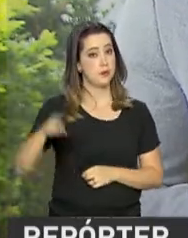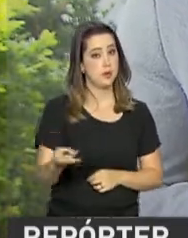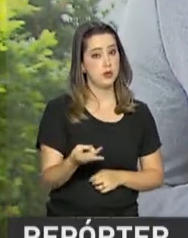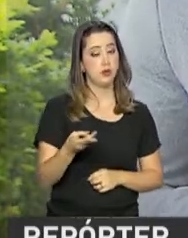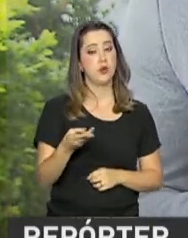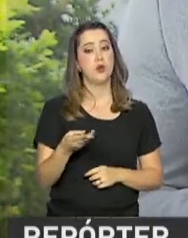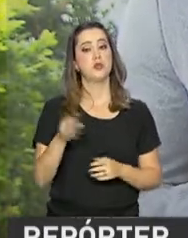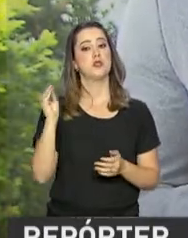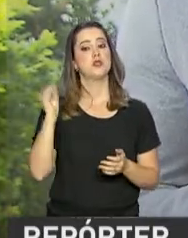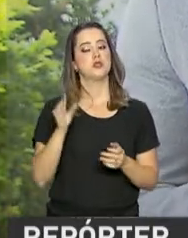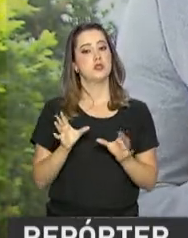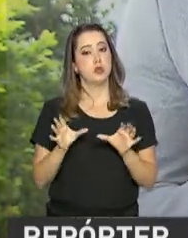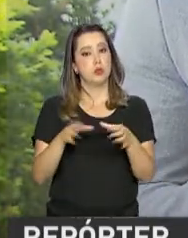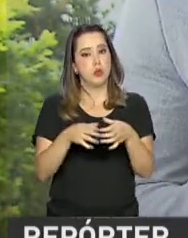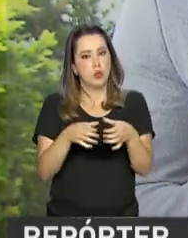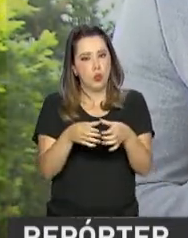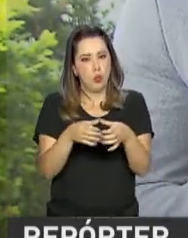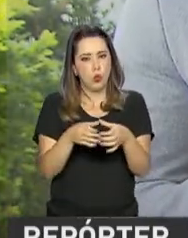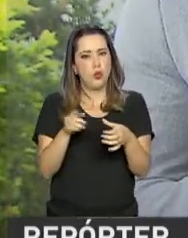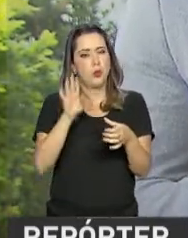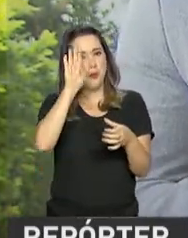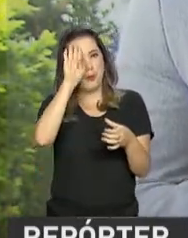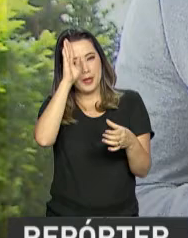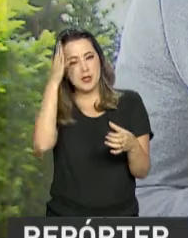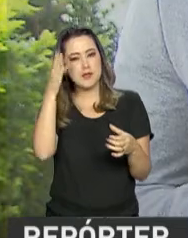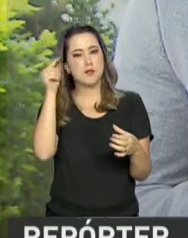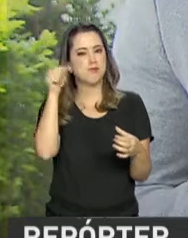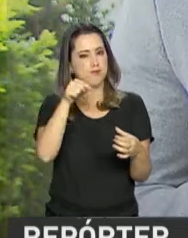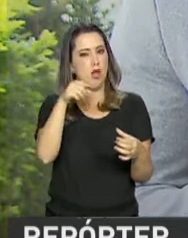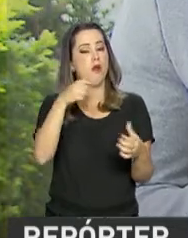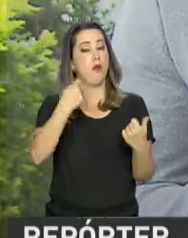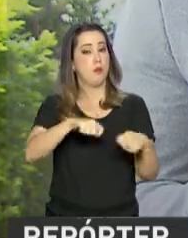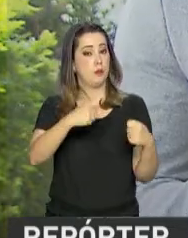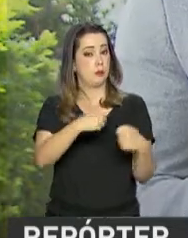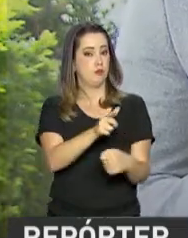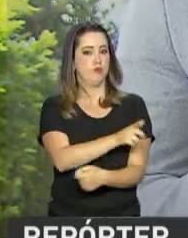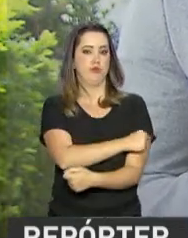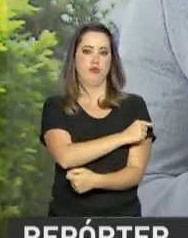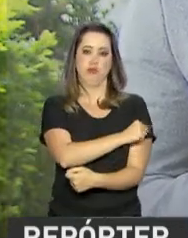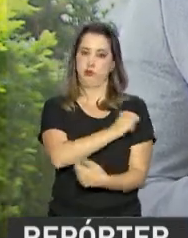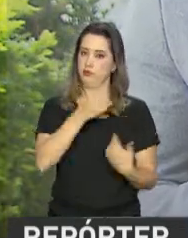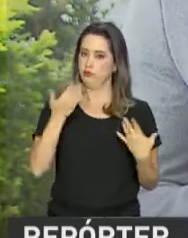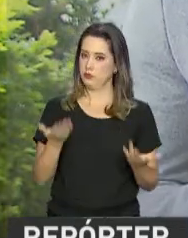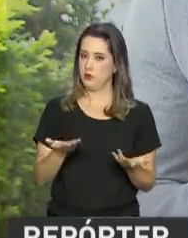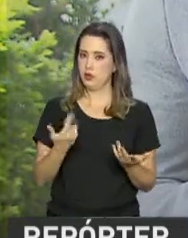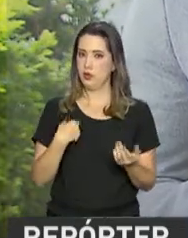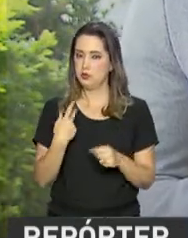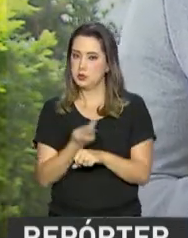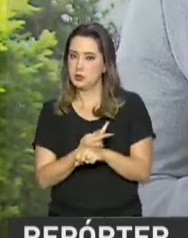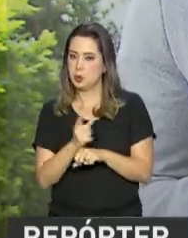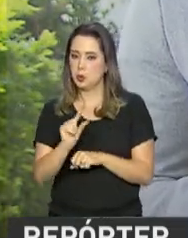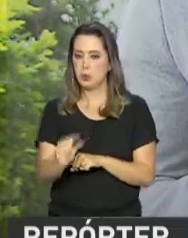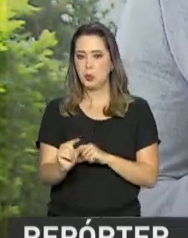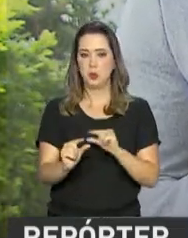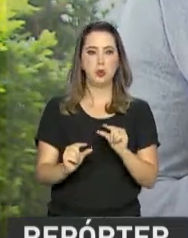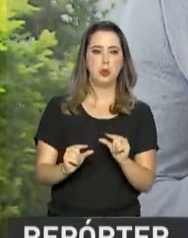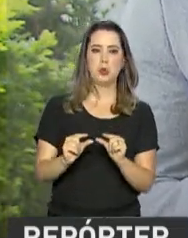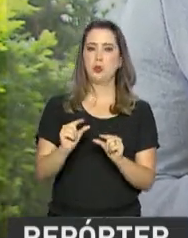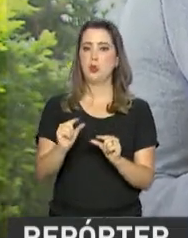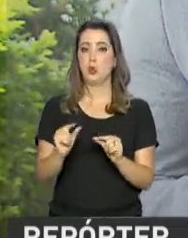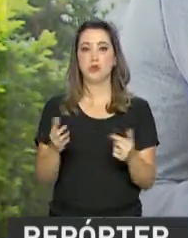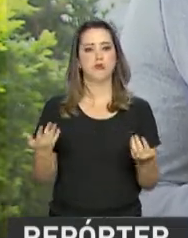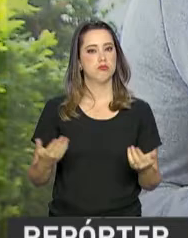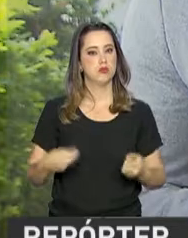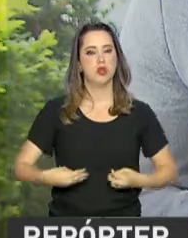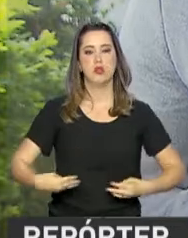que fazem parte do público alvo ainda não se vacinaram diante da baixa procura o ministério da saúde